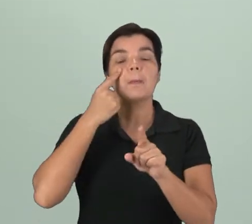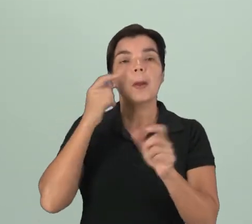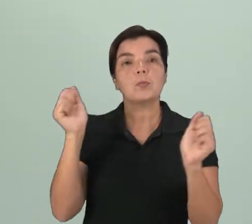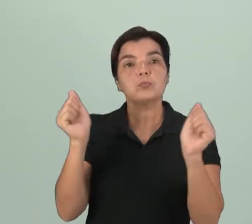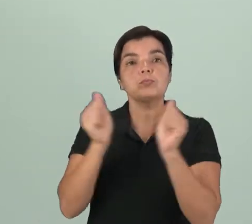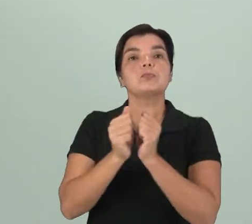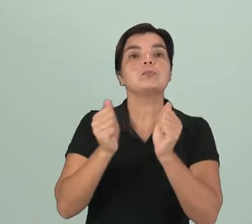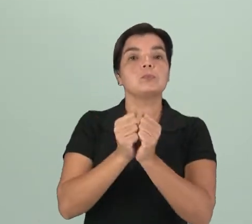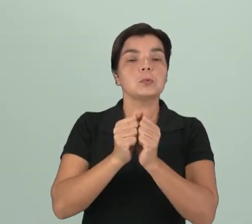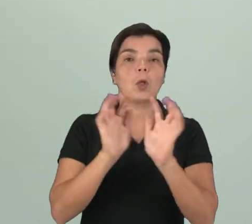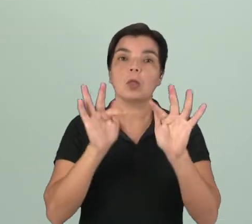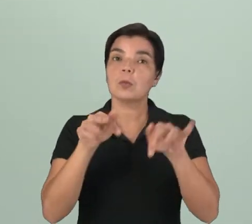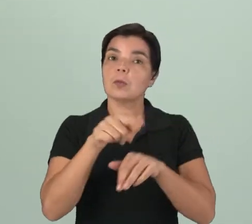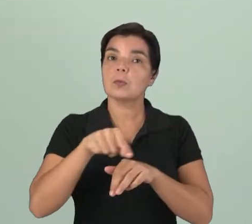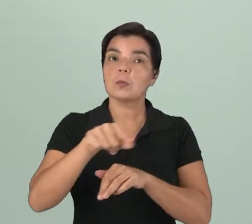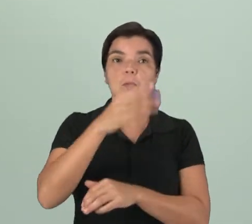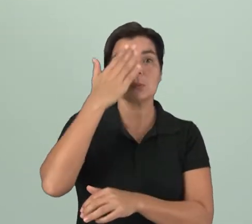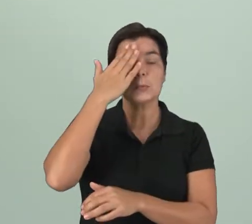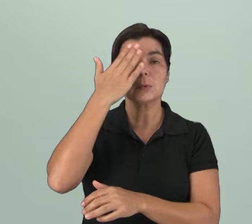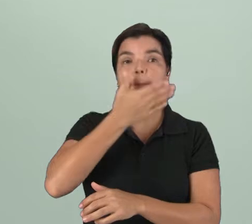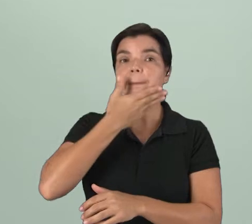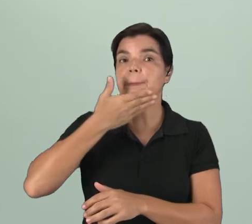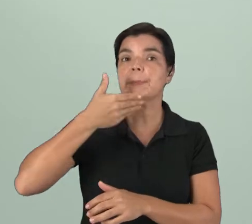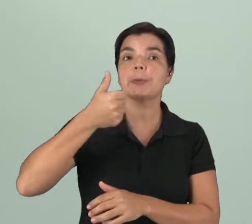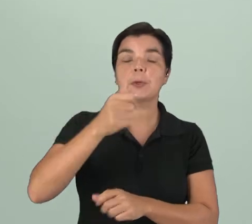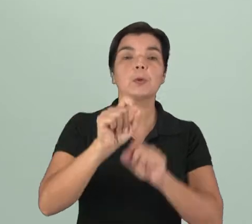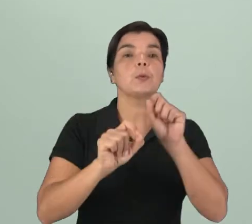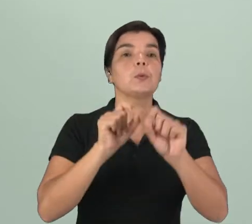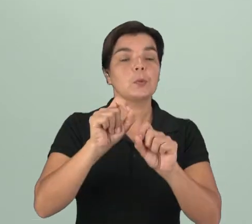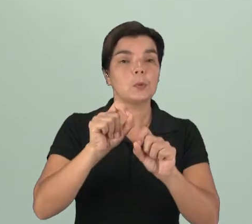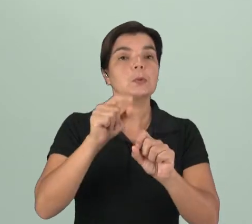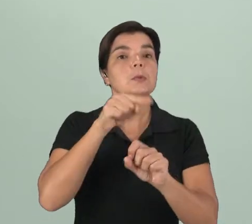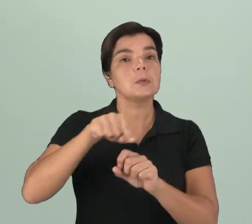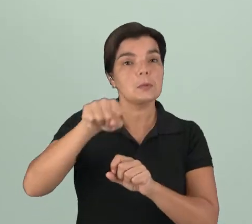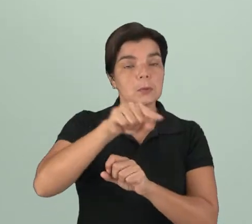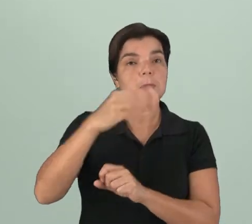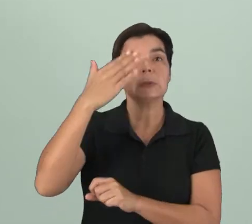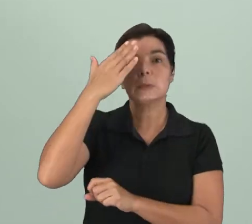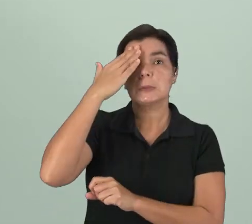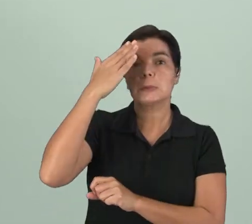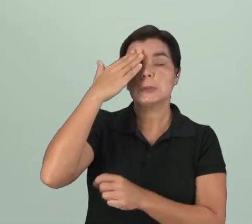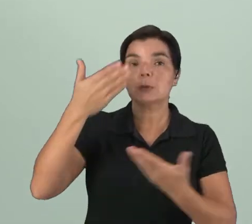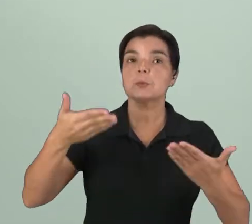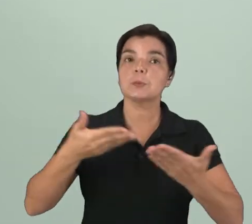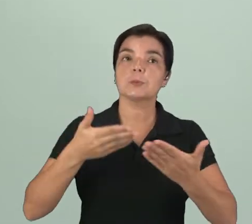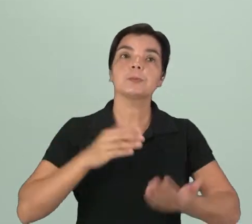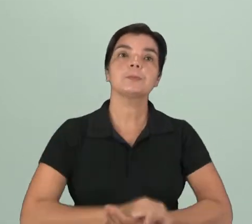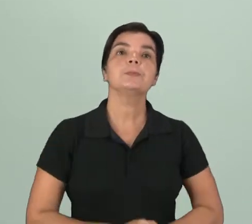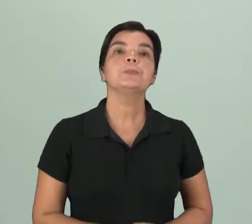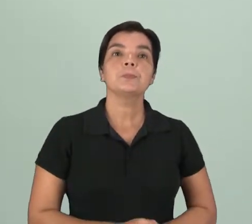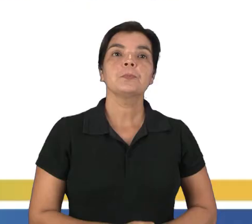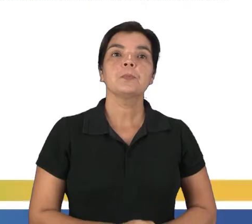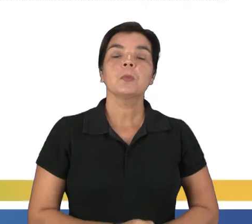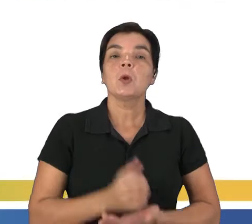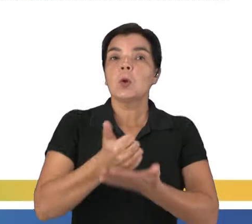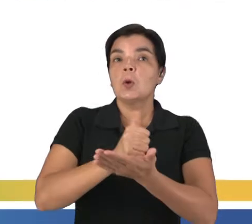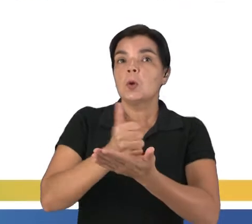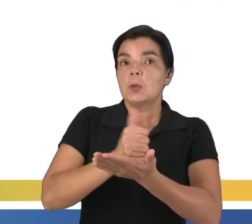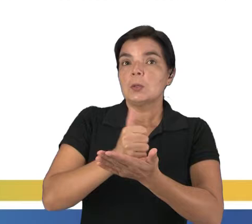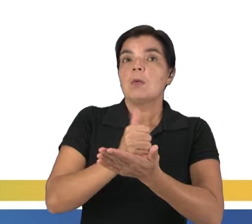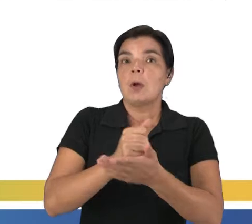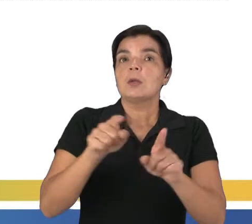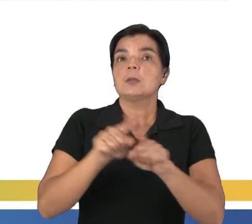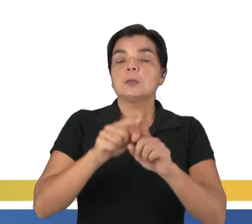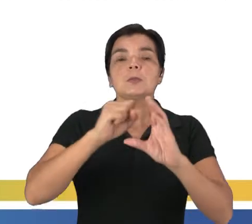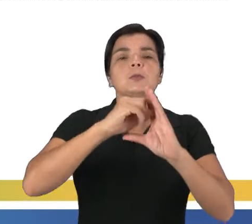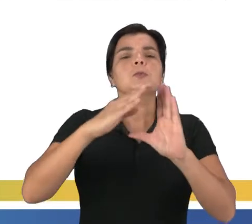poder juntar tudinho no final e vocês entenderem melhor o que a gente quer que vocês entendam hoje. Os jogos eletrônicos